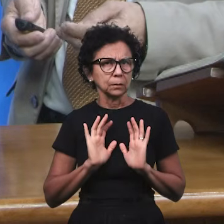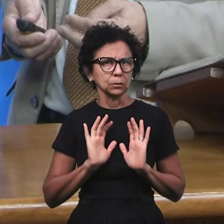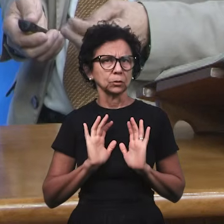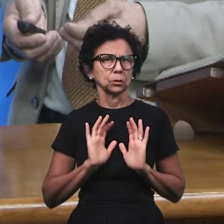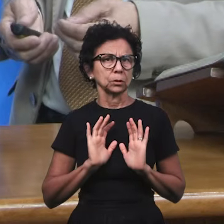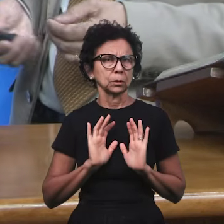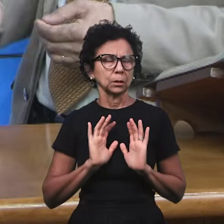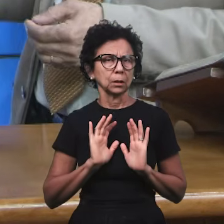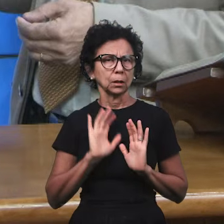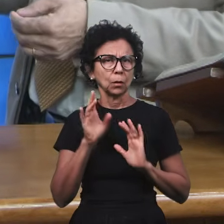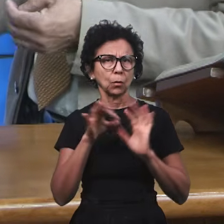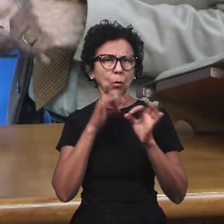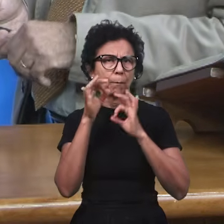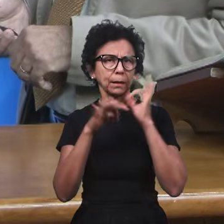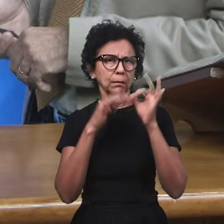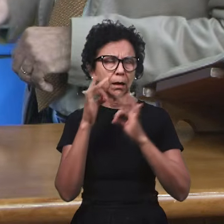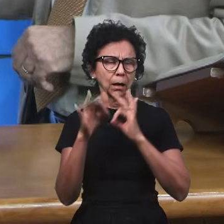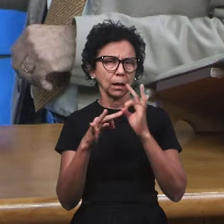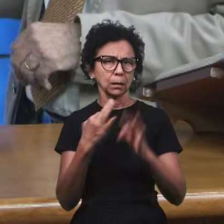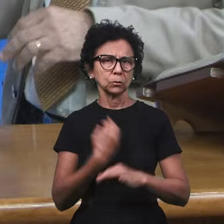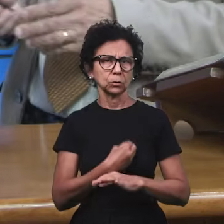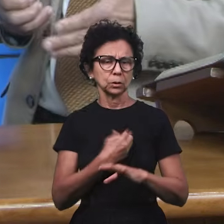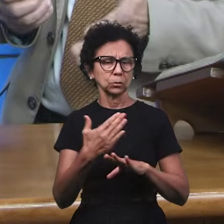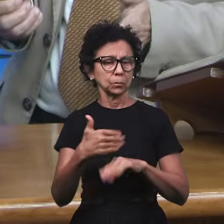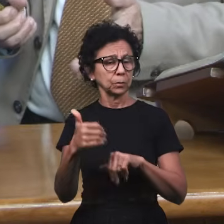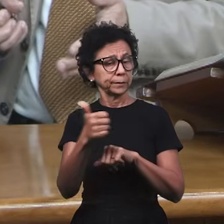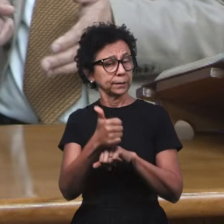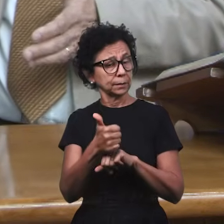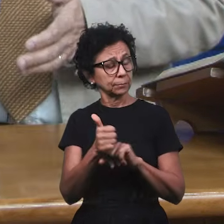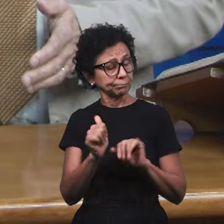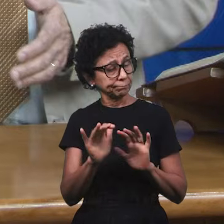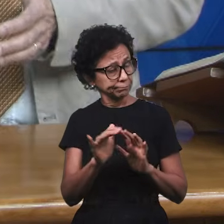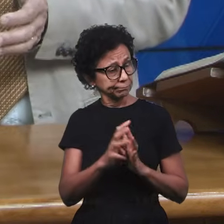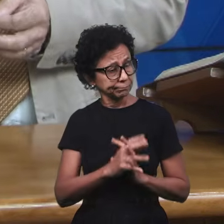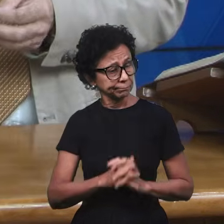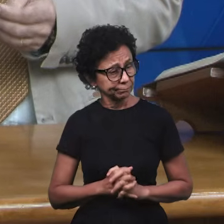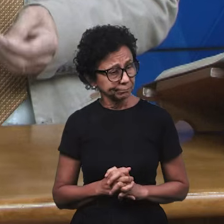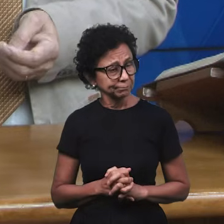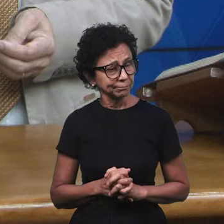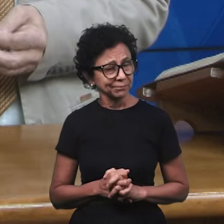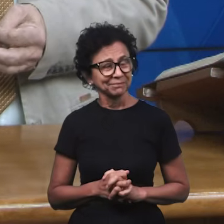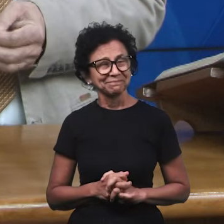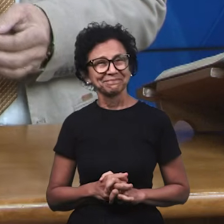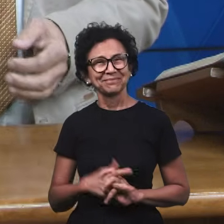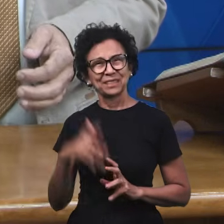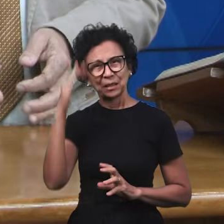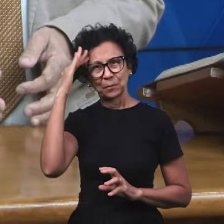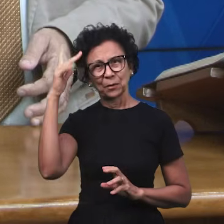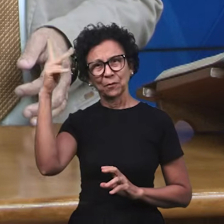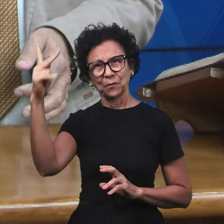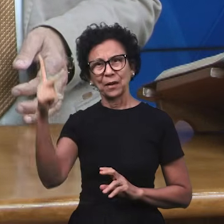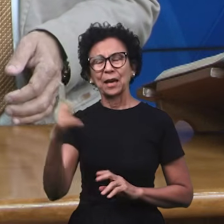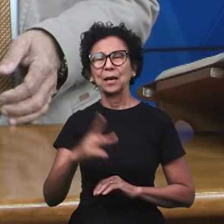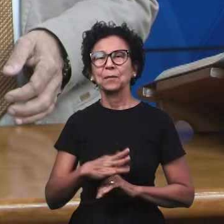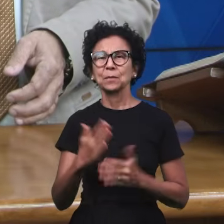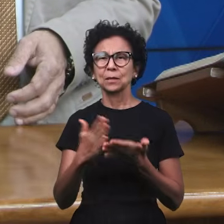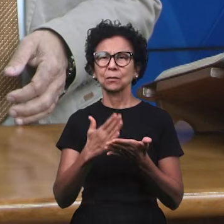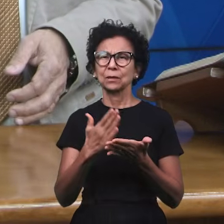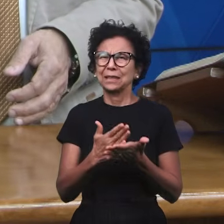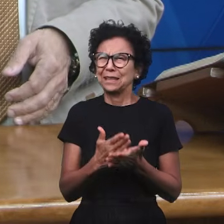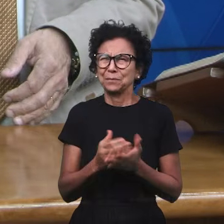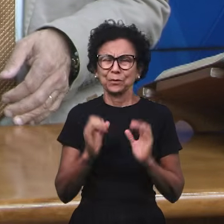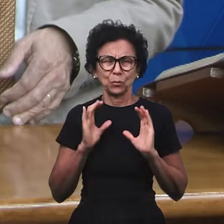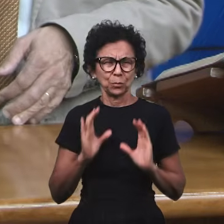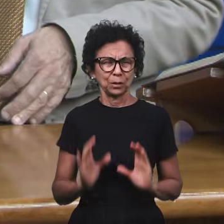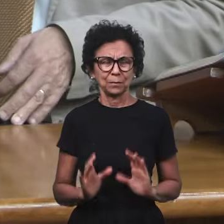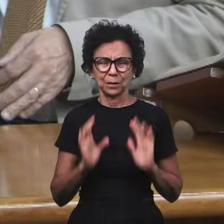profissional. O que a palavra diz assim? Provérbios é um livro extraordinário, né? No sentido comportamental,